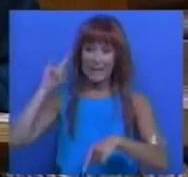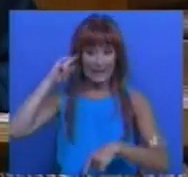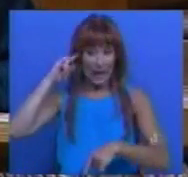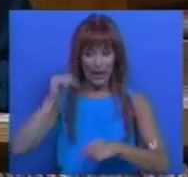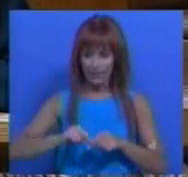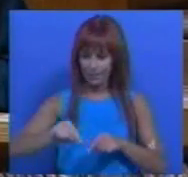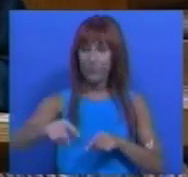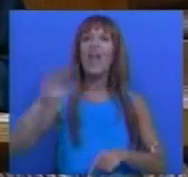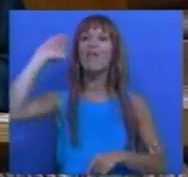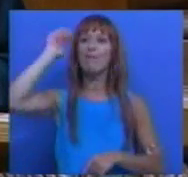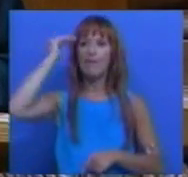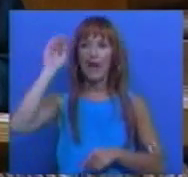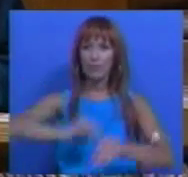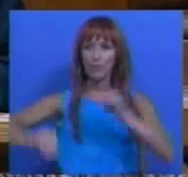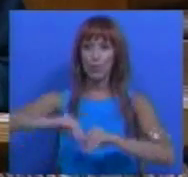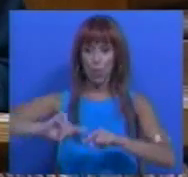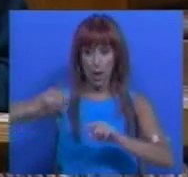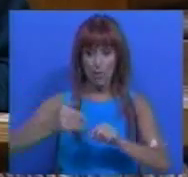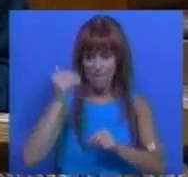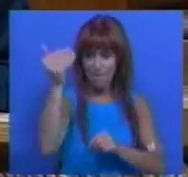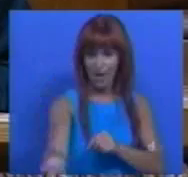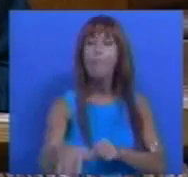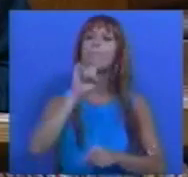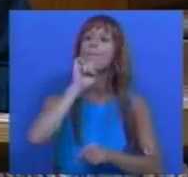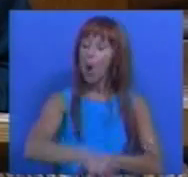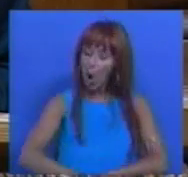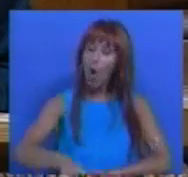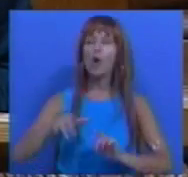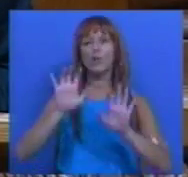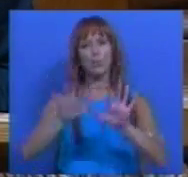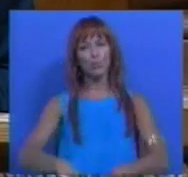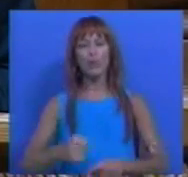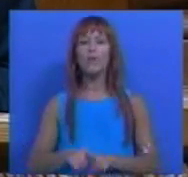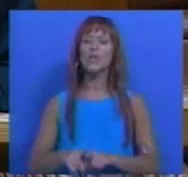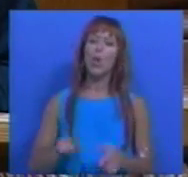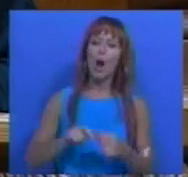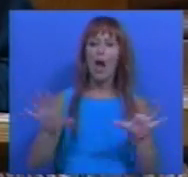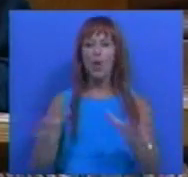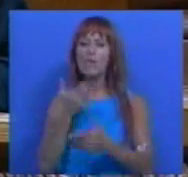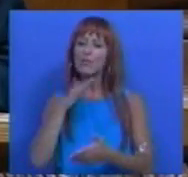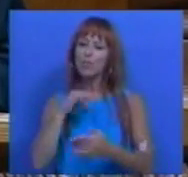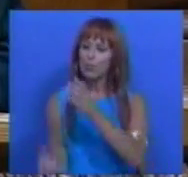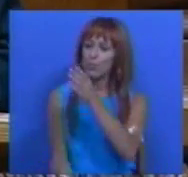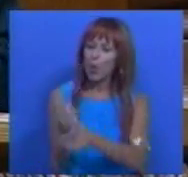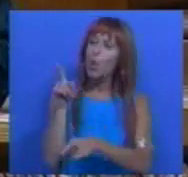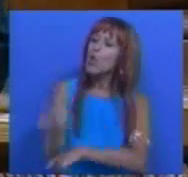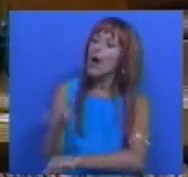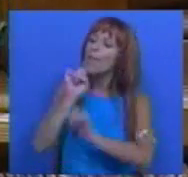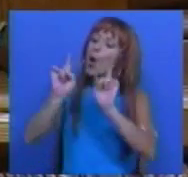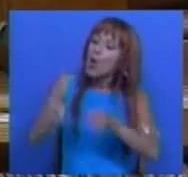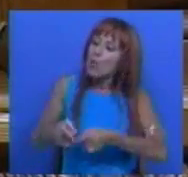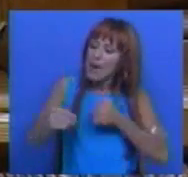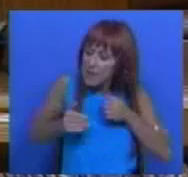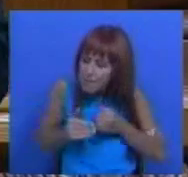processo eleitoral em fevereiro do próximo ano, pode então o Parlamento dar corpo a uma comissão eventual que inicie